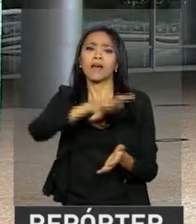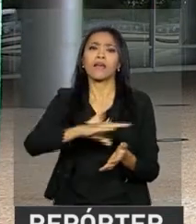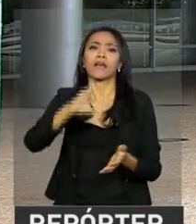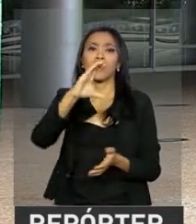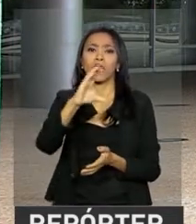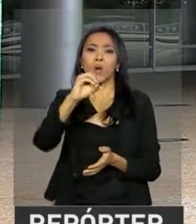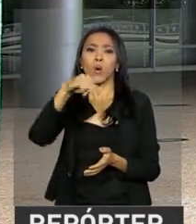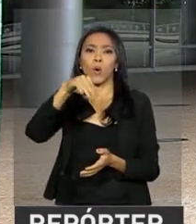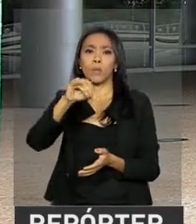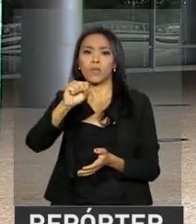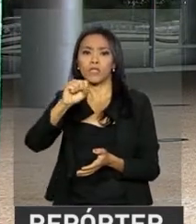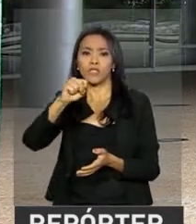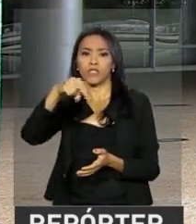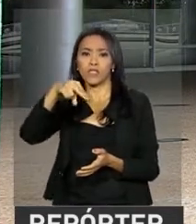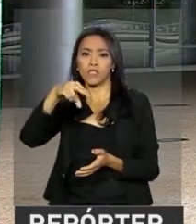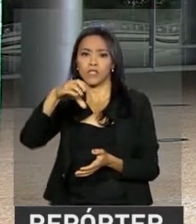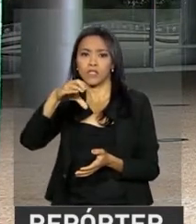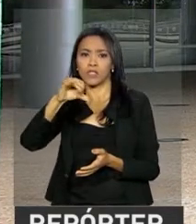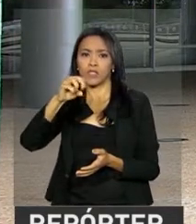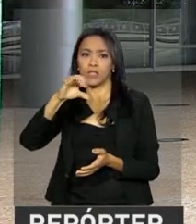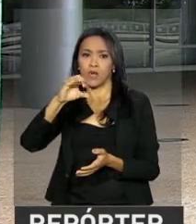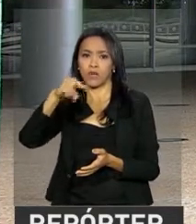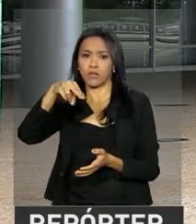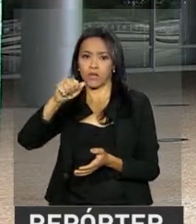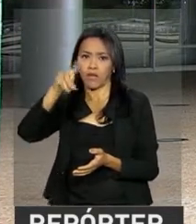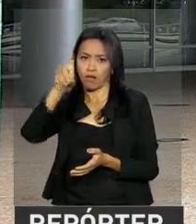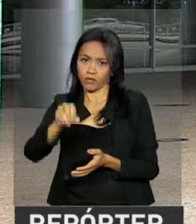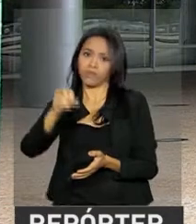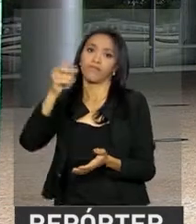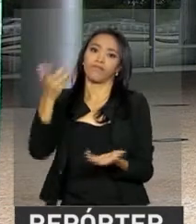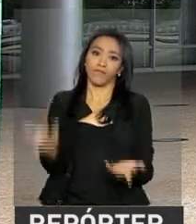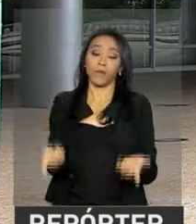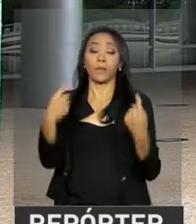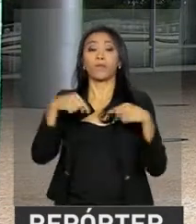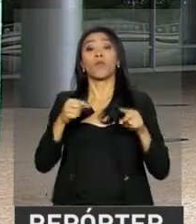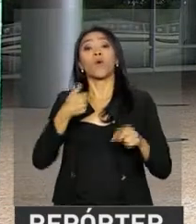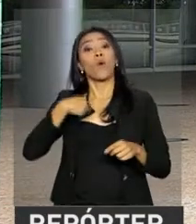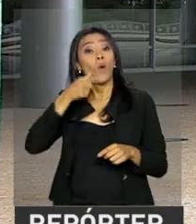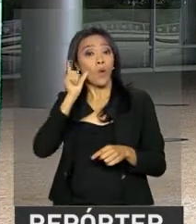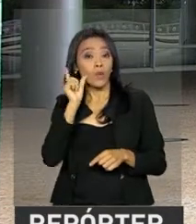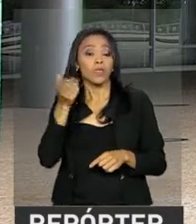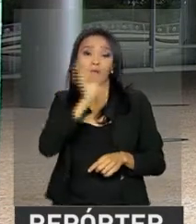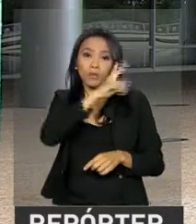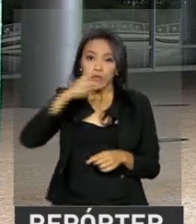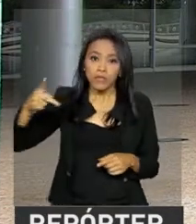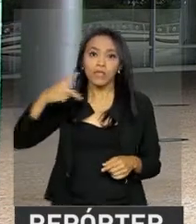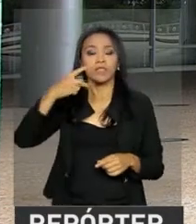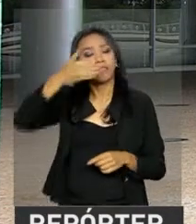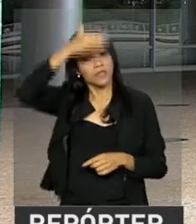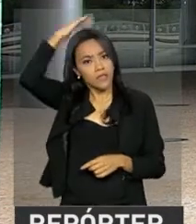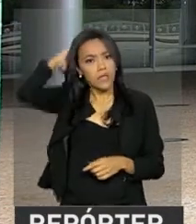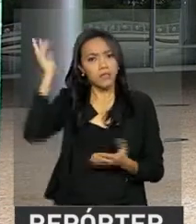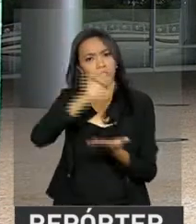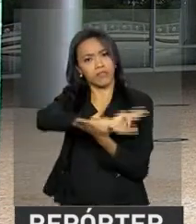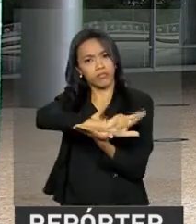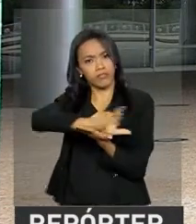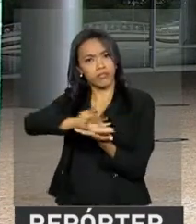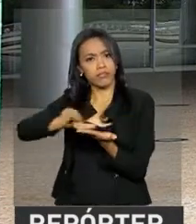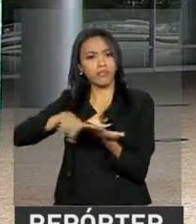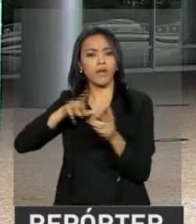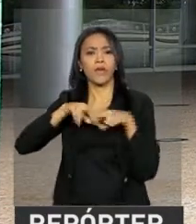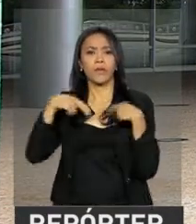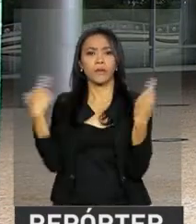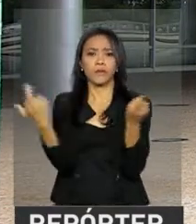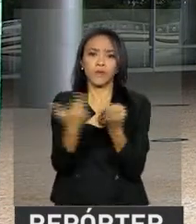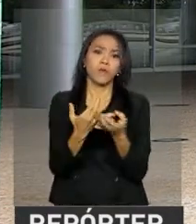nos estados ontem então para falar um pouco de ontem o presidente michel temer ele teve uma série de reuniões para tratar